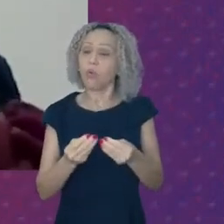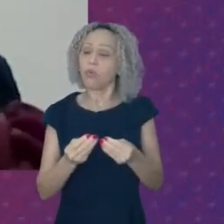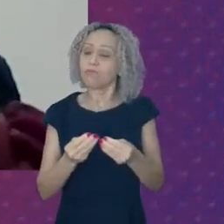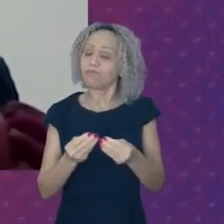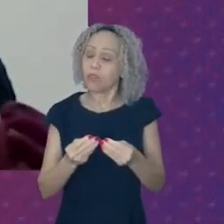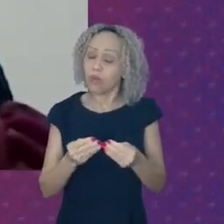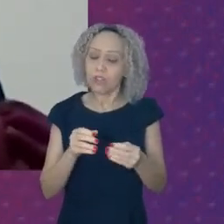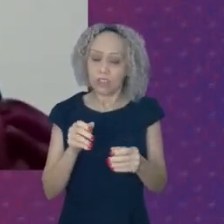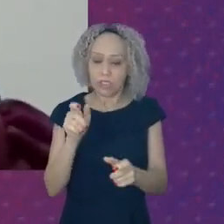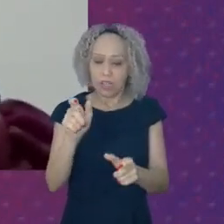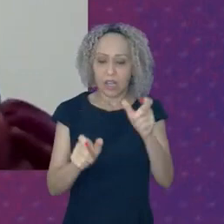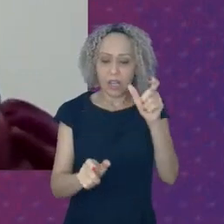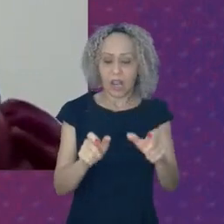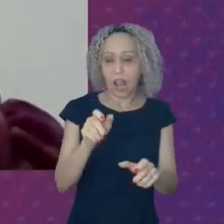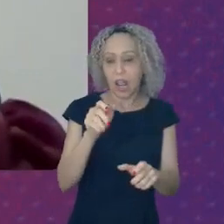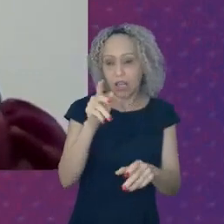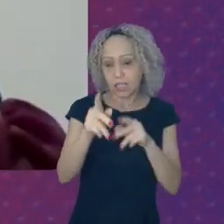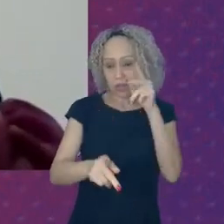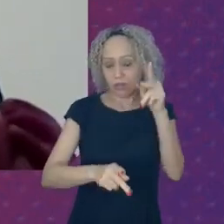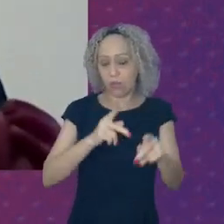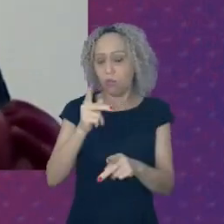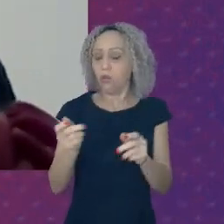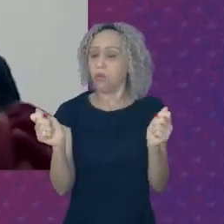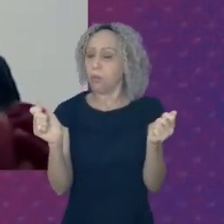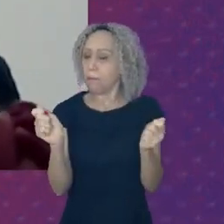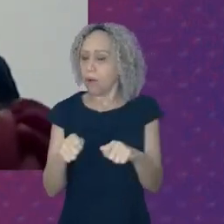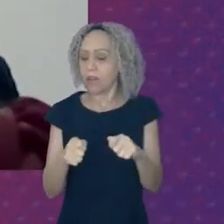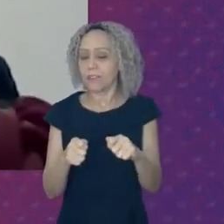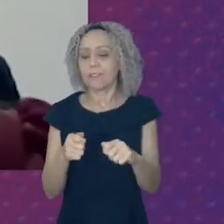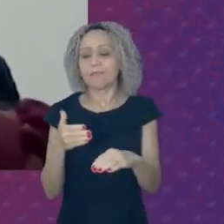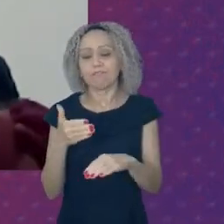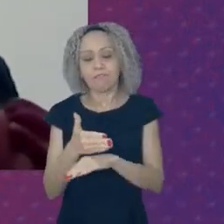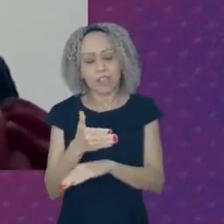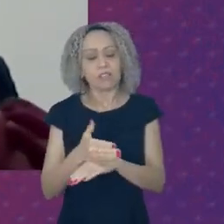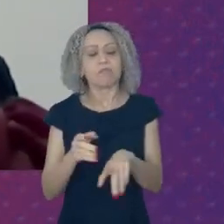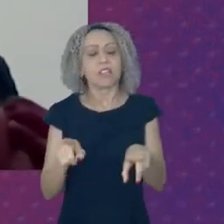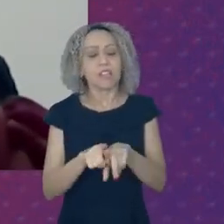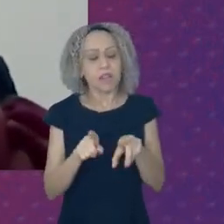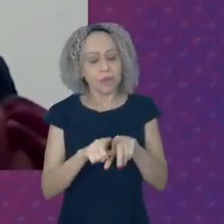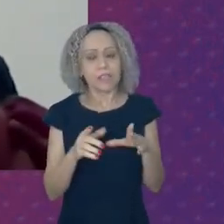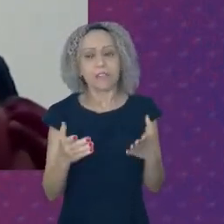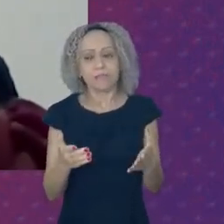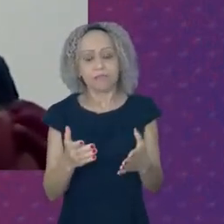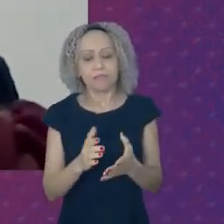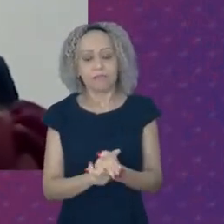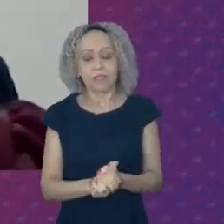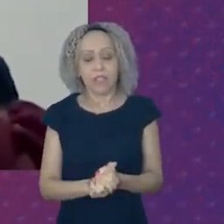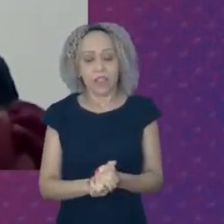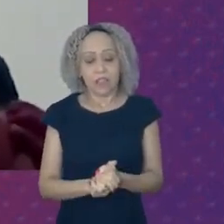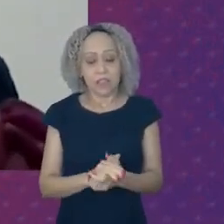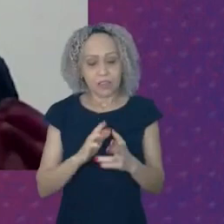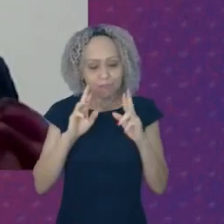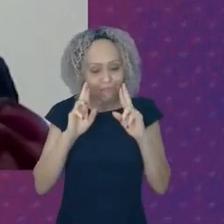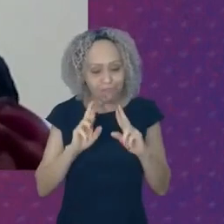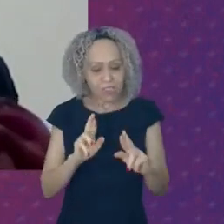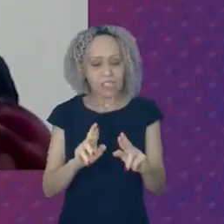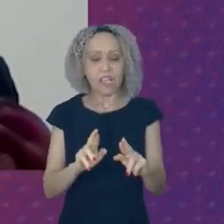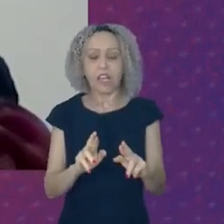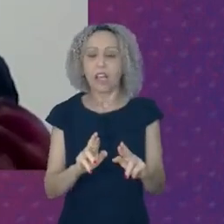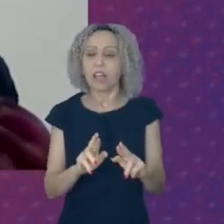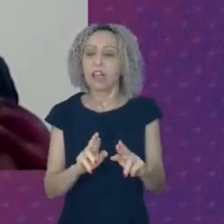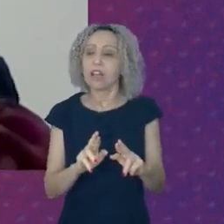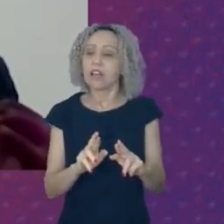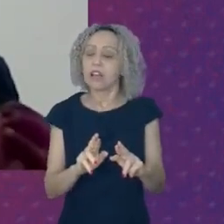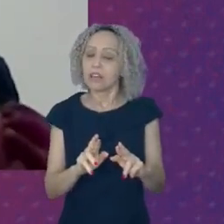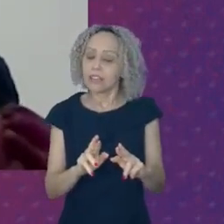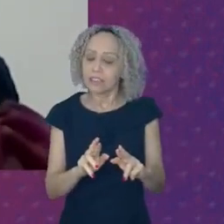com as demandas coletivas da população, e assim eu venho fazendo esse mandato